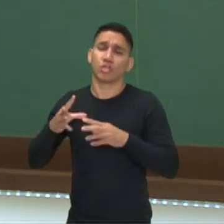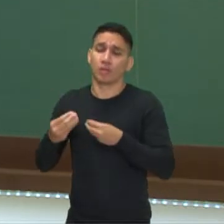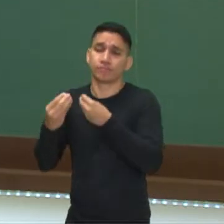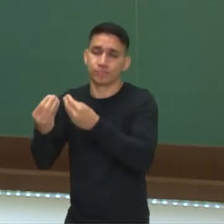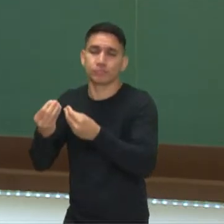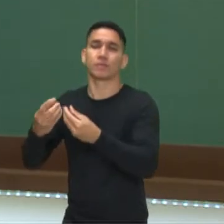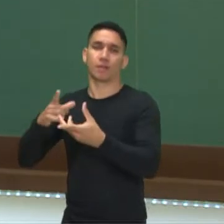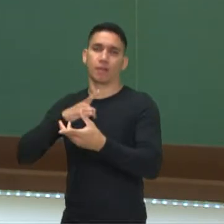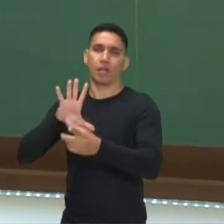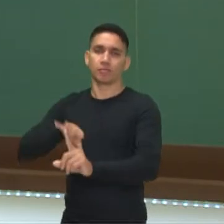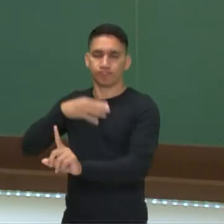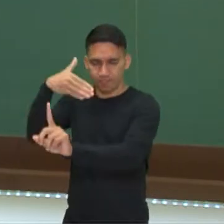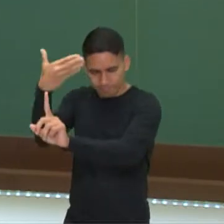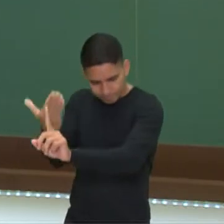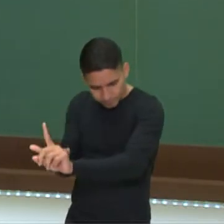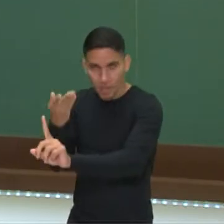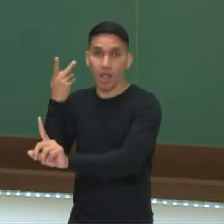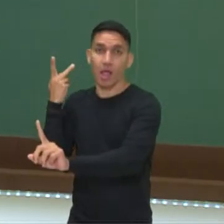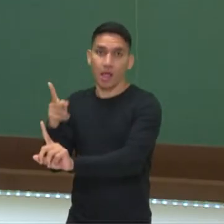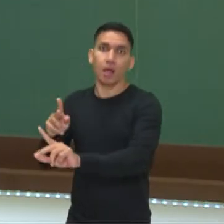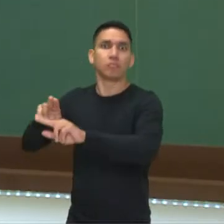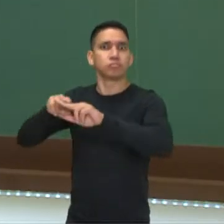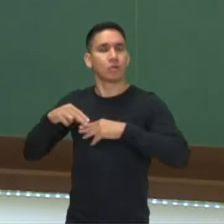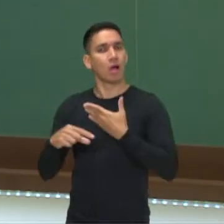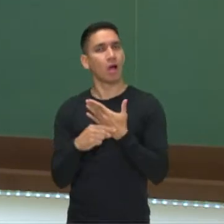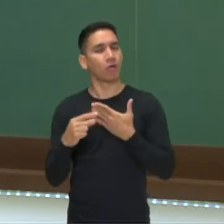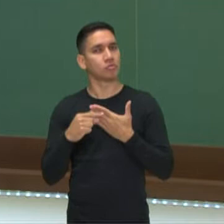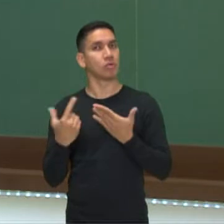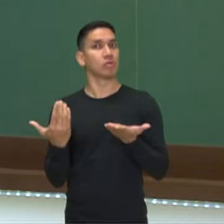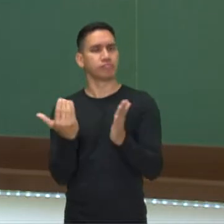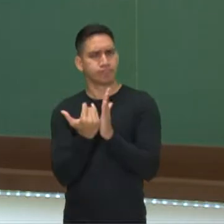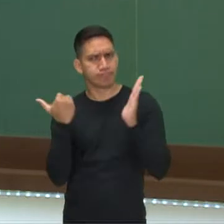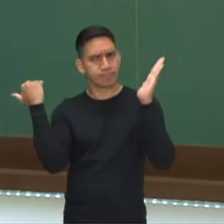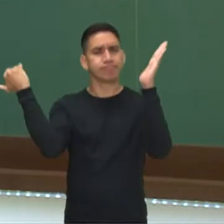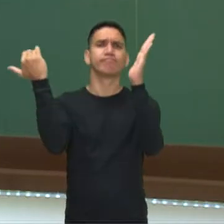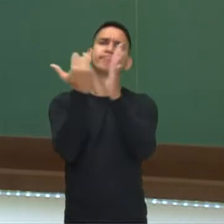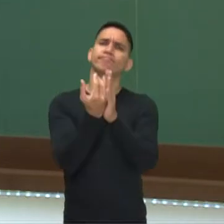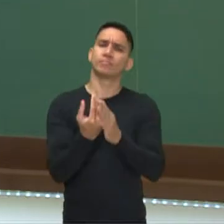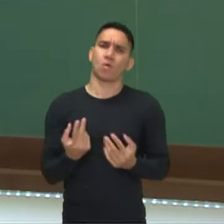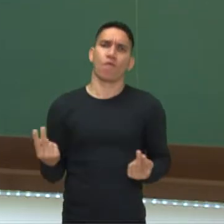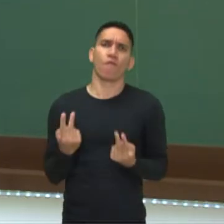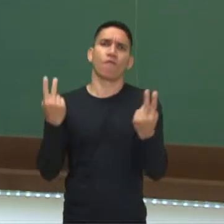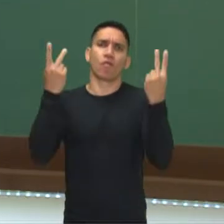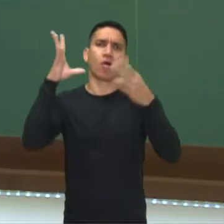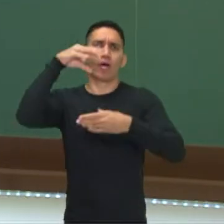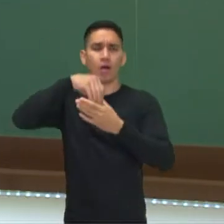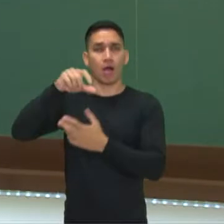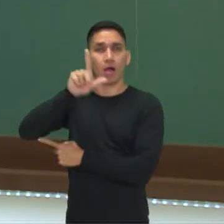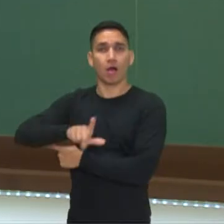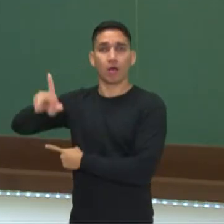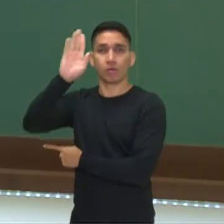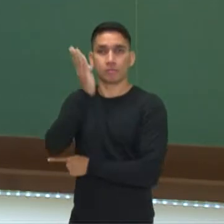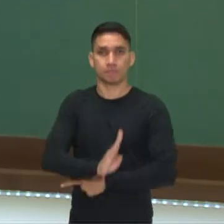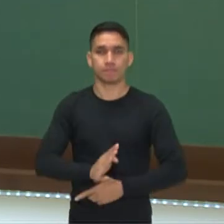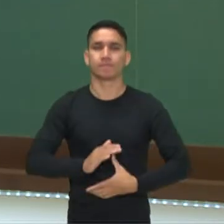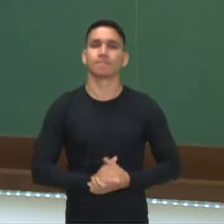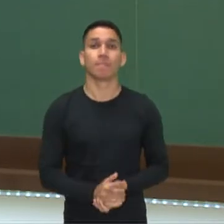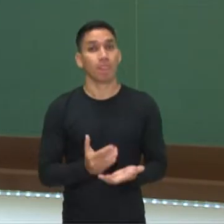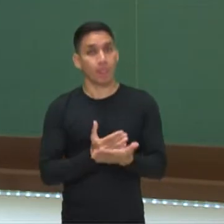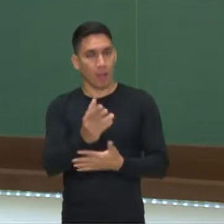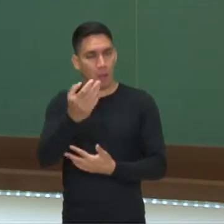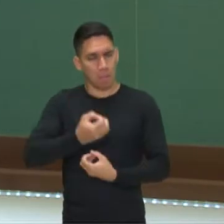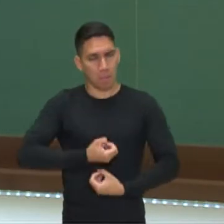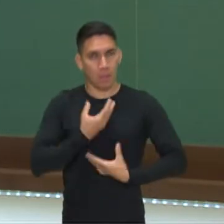com este prêmio. Então, uma autora realmente reconhecida na literatura brasileira. Vamos lá ao